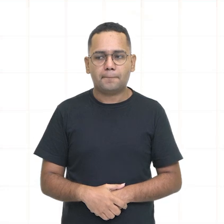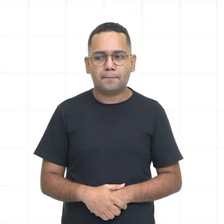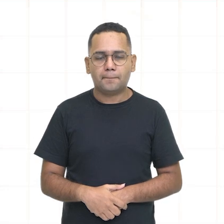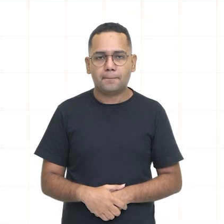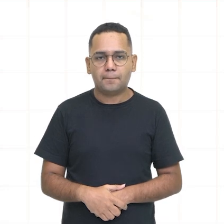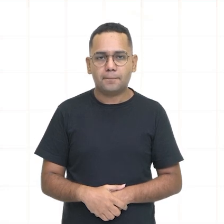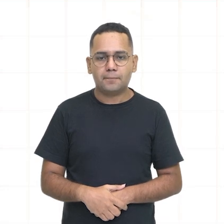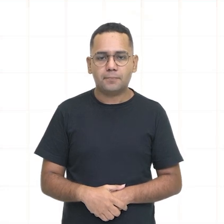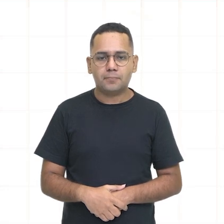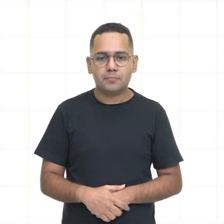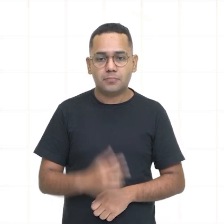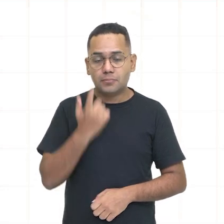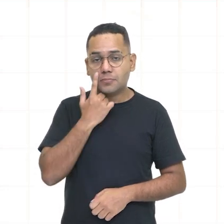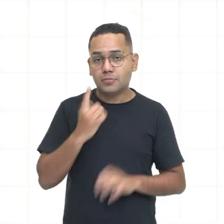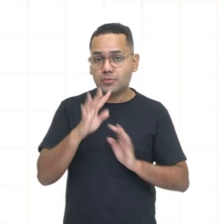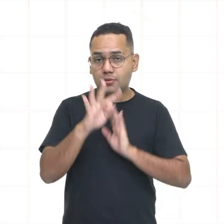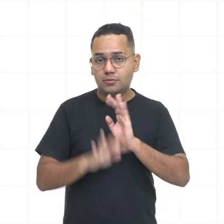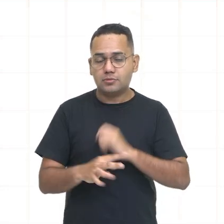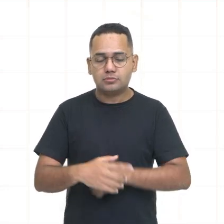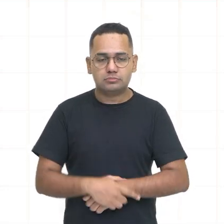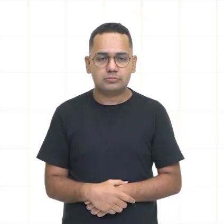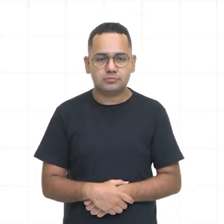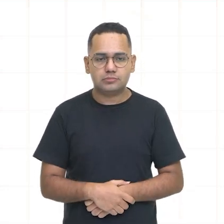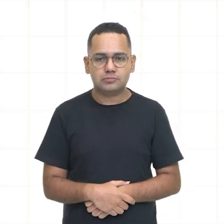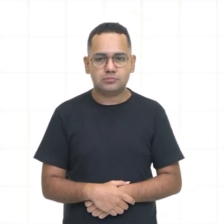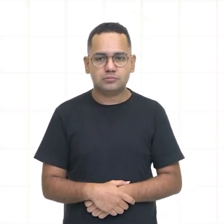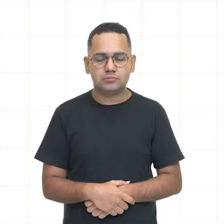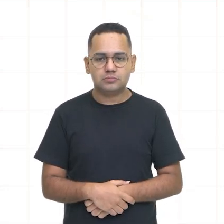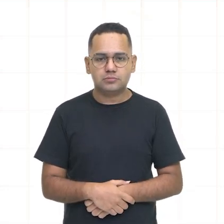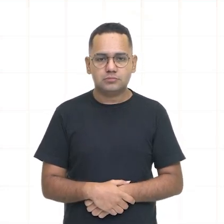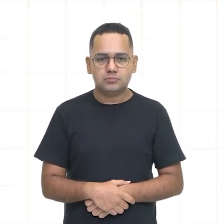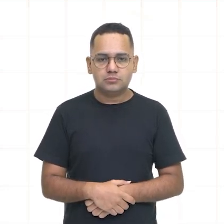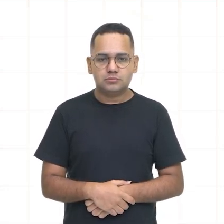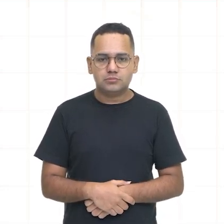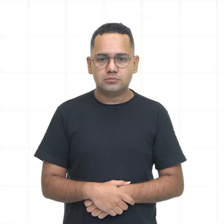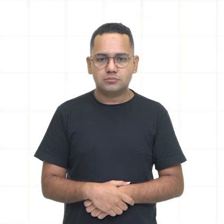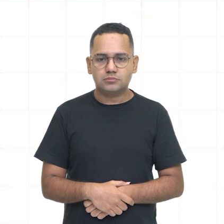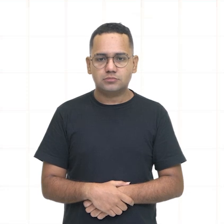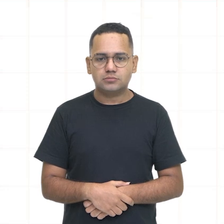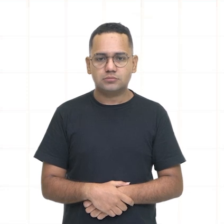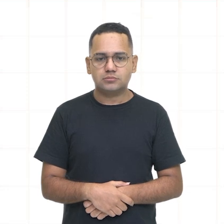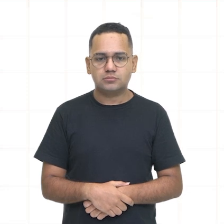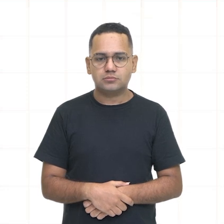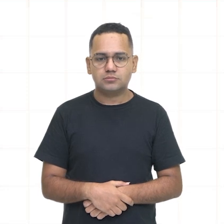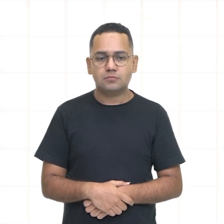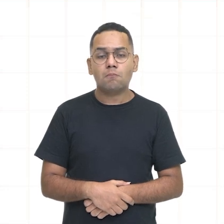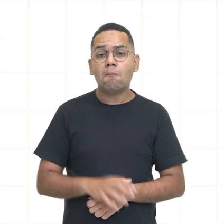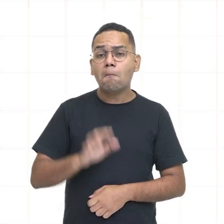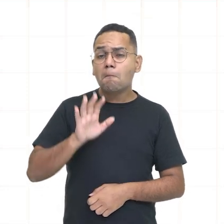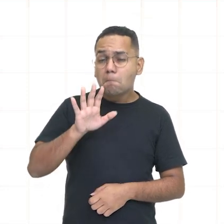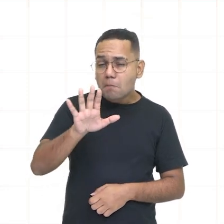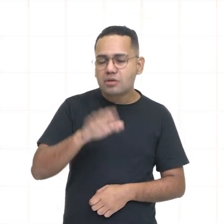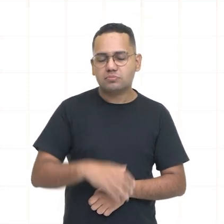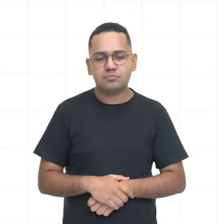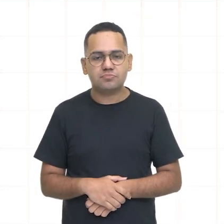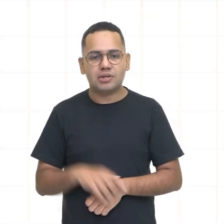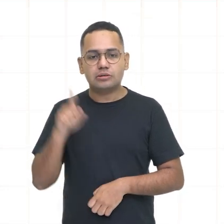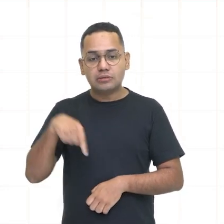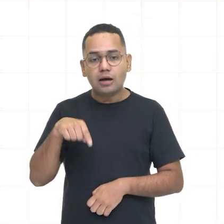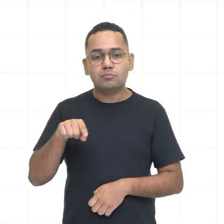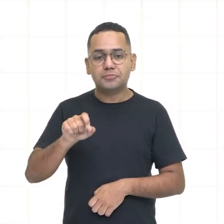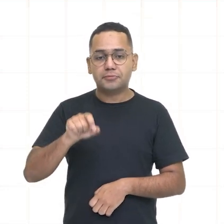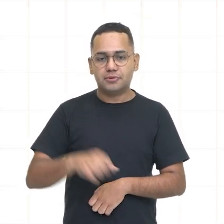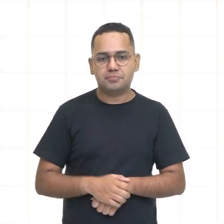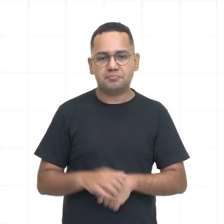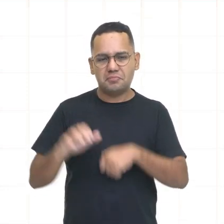1937. Olha o que o texto fala pra gente, galera. Na fase constitucional, o governo Vargas, em teoria,